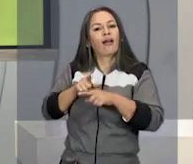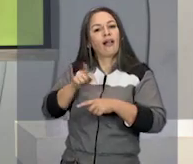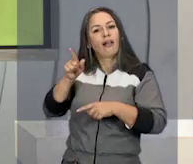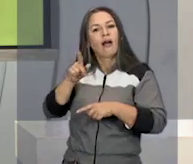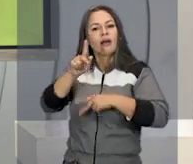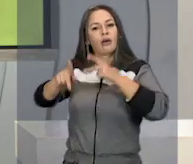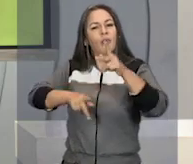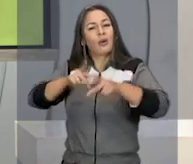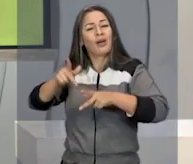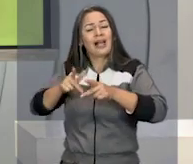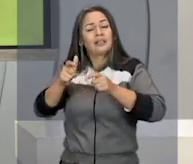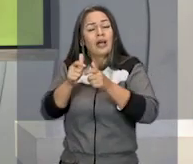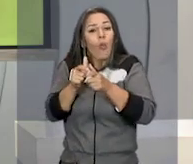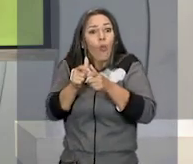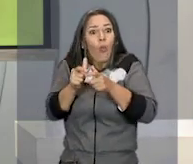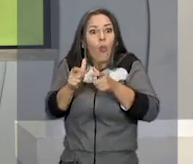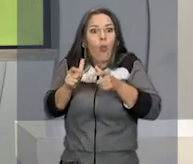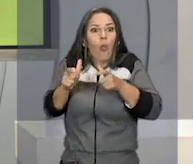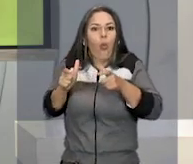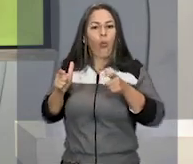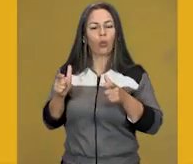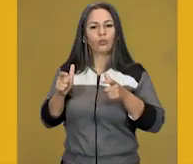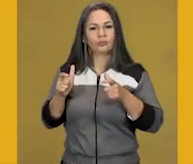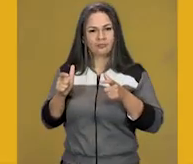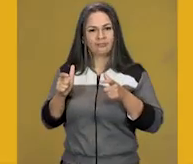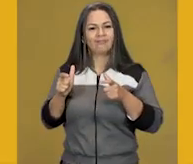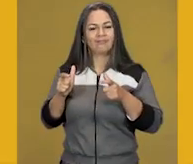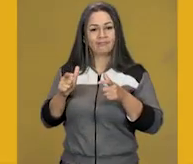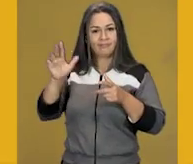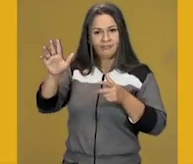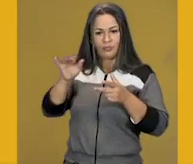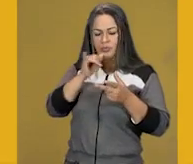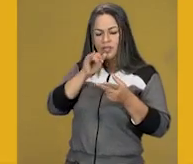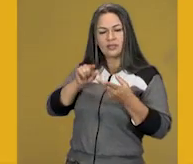Índia, que é o segundo país mais populoso do mundo, tem